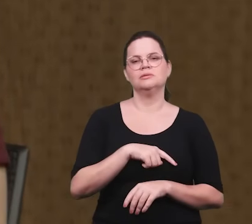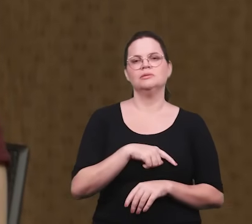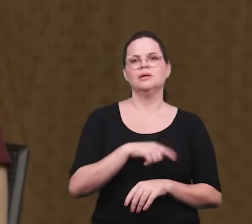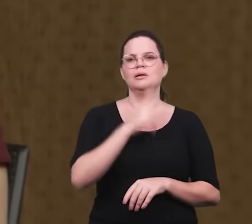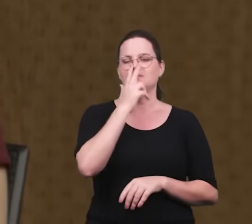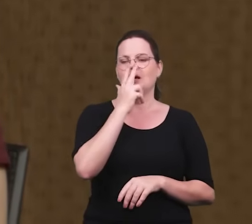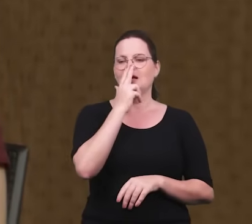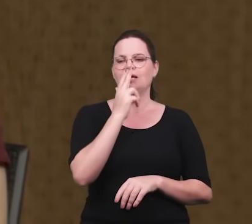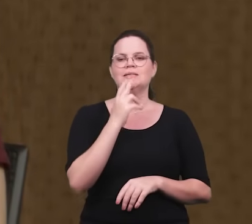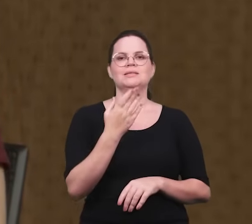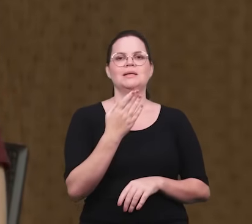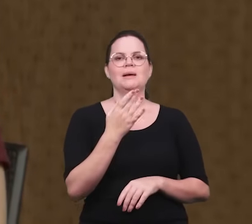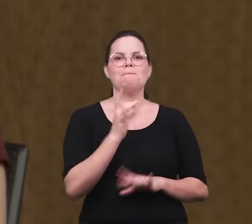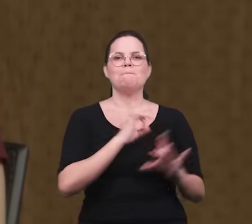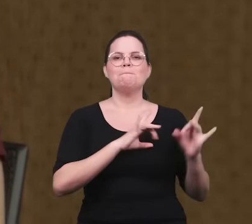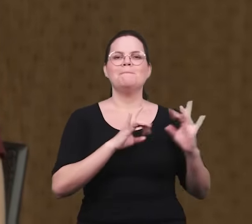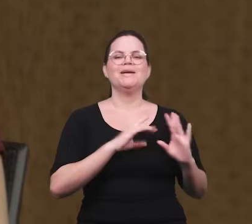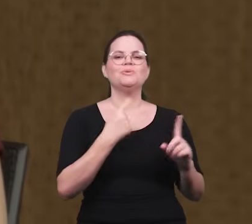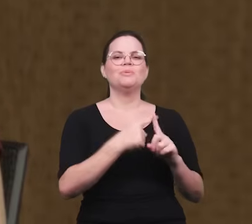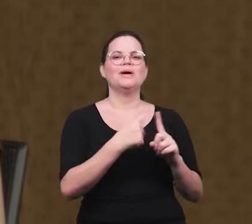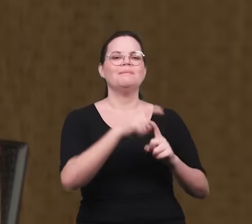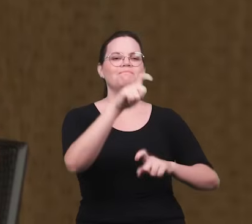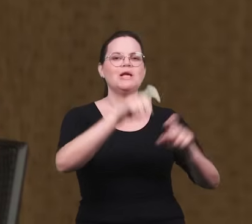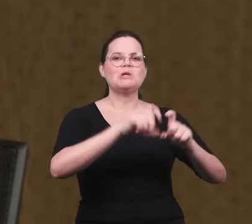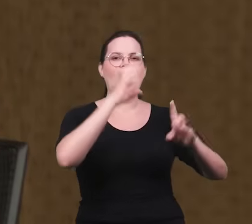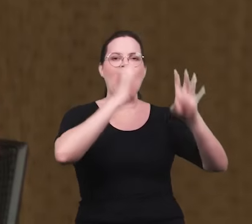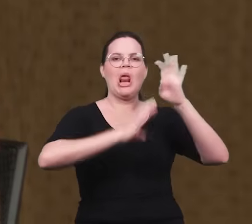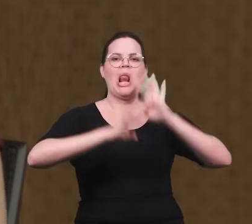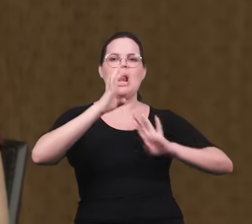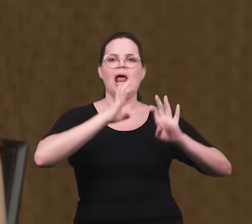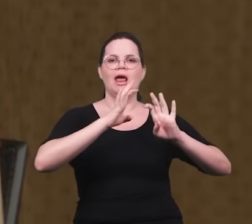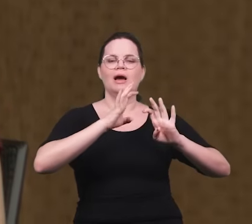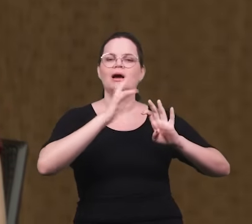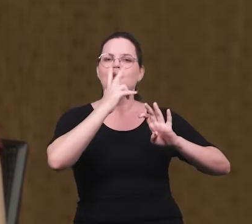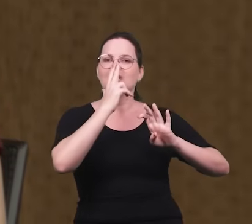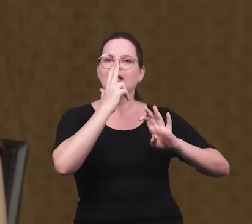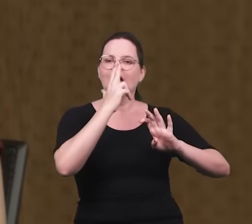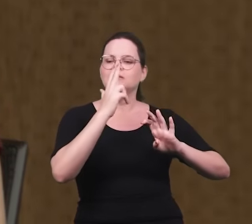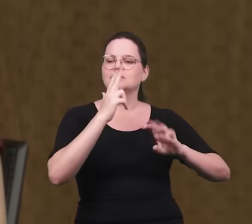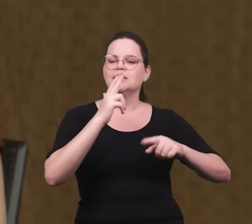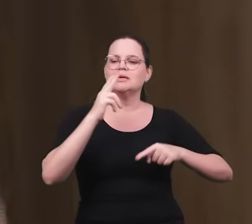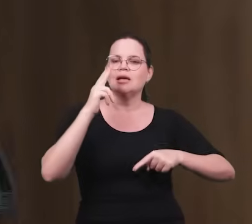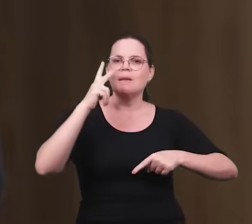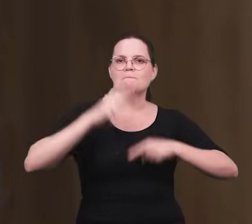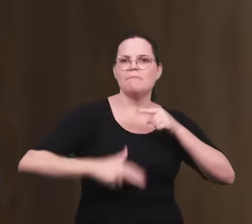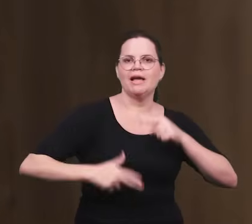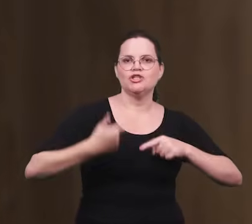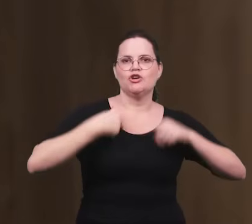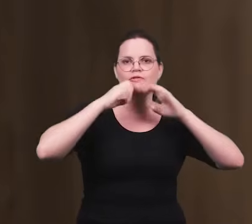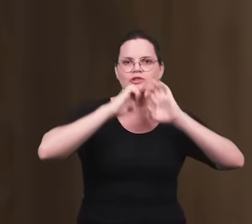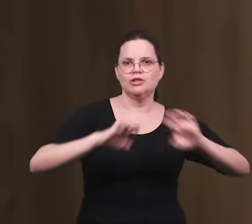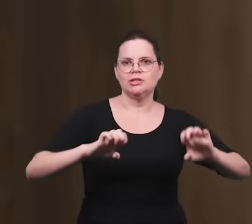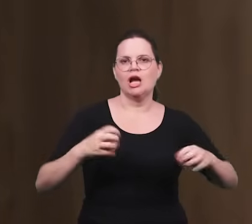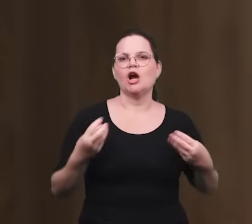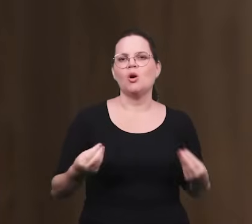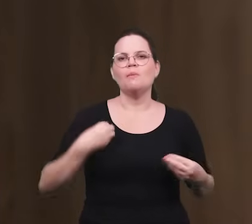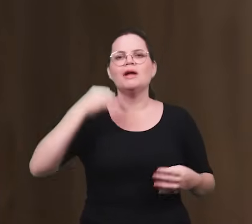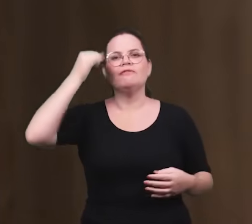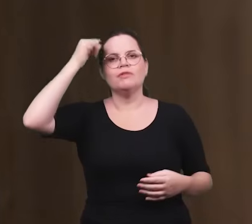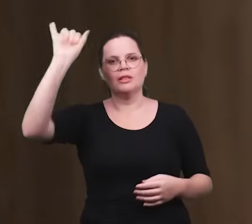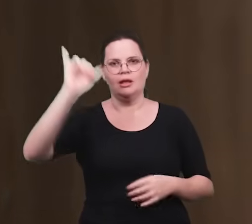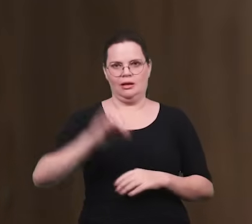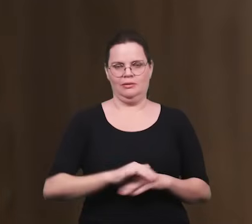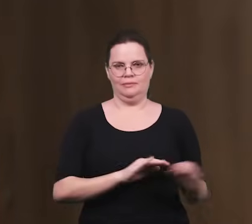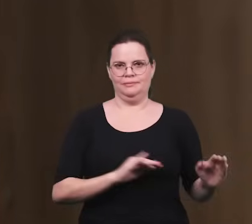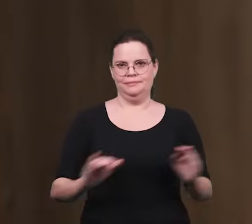deixar o medo do julgamento impedir a nossa função de evangelizar? Bem, o dever de evangelizar foi dado